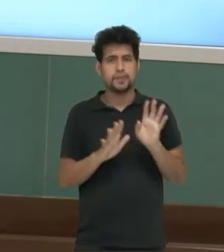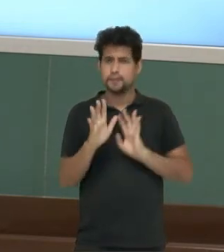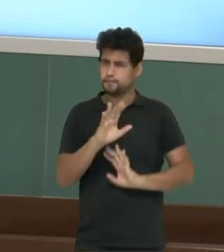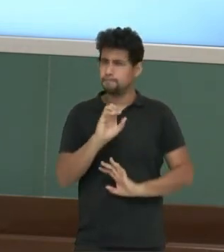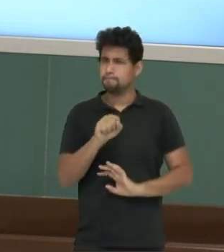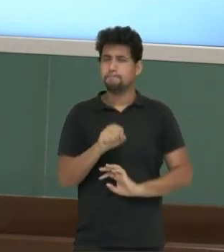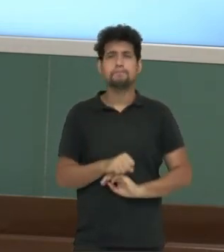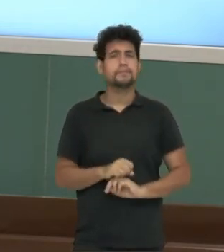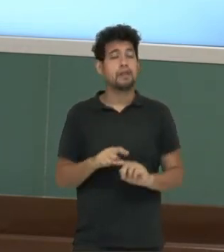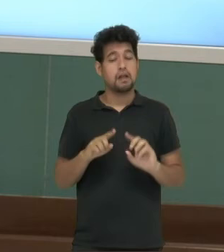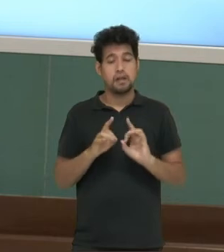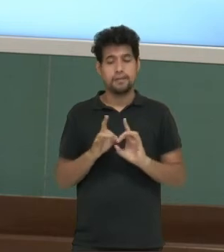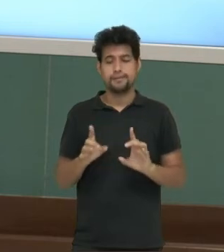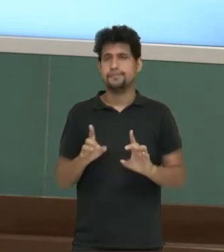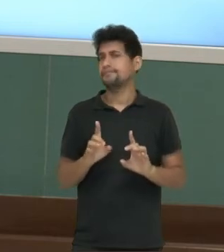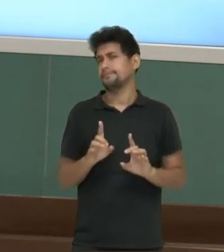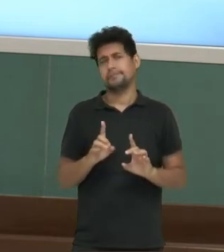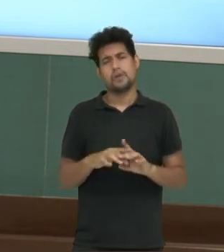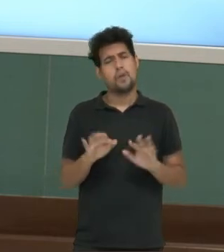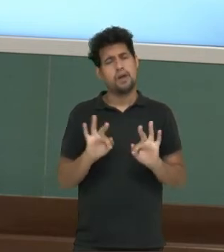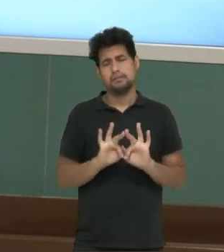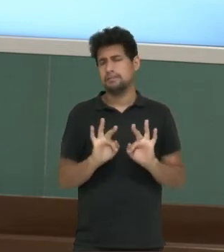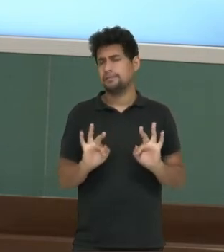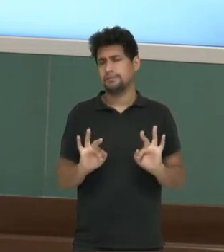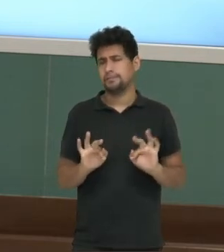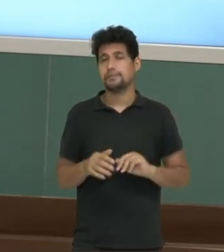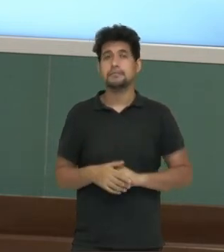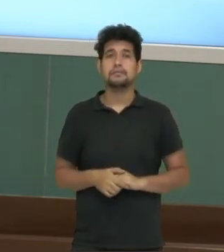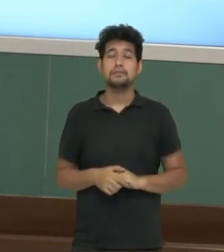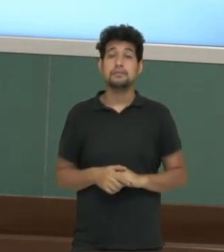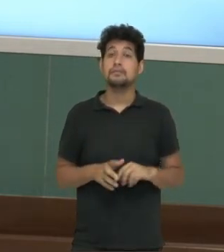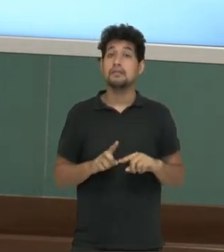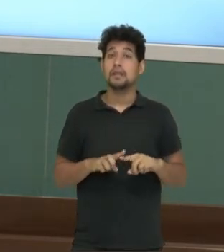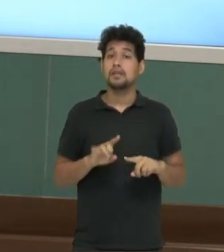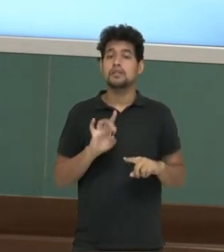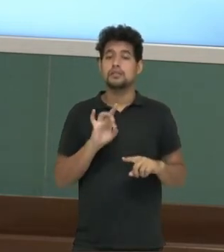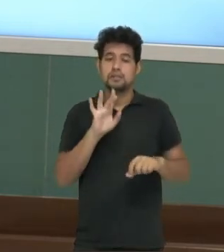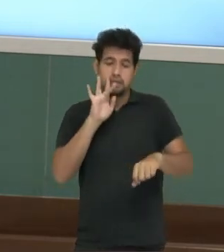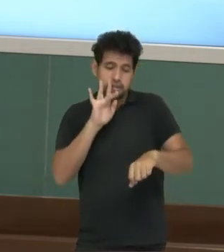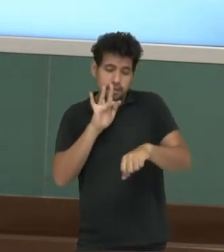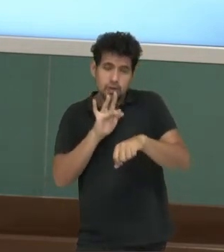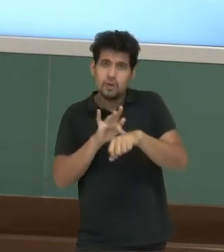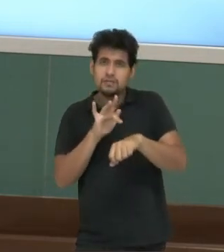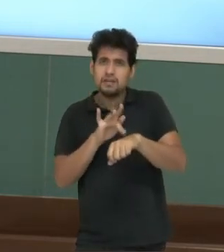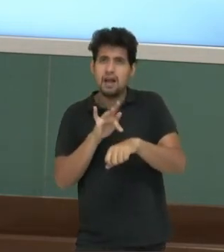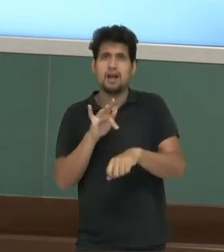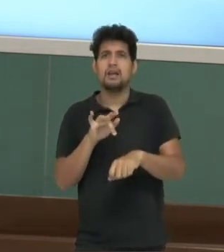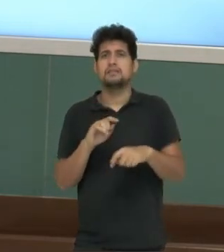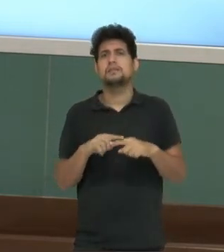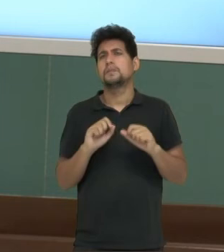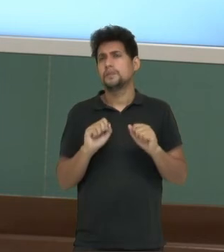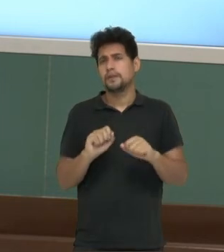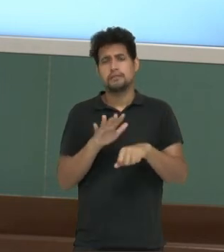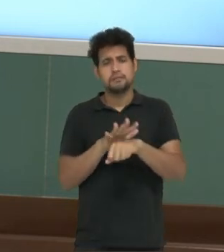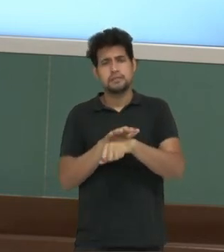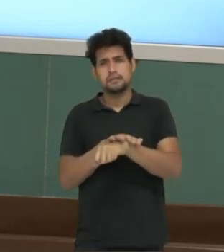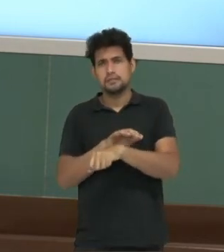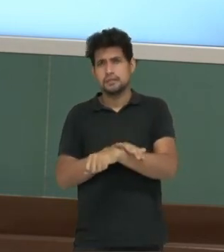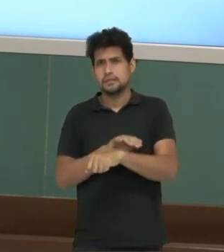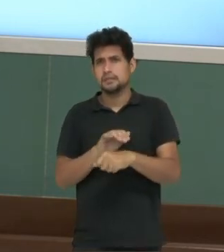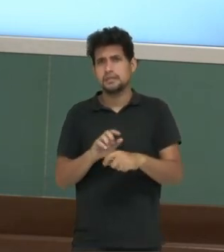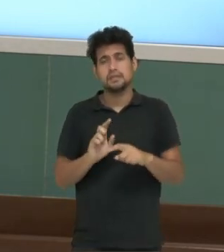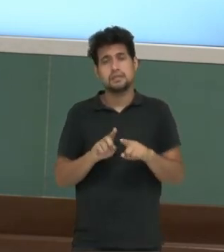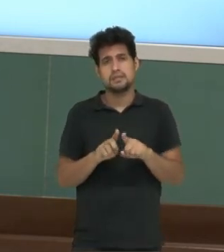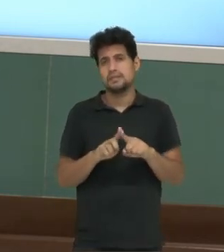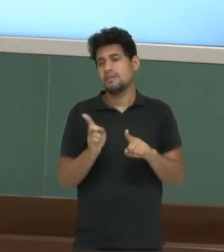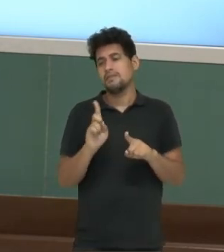para que ele liberasse. Não é assim tão simples, né? Então, só de encostar no sapinho, né, na rã, no